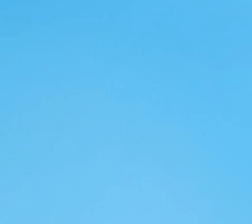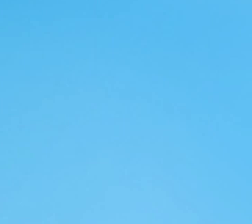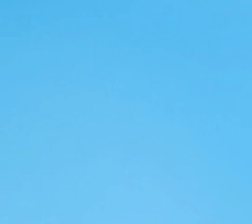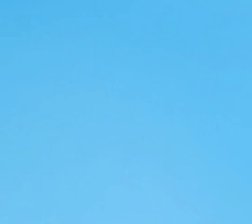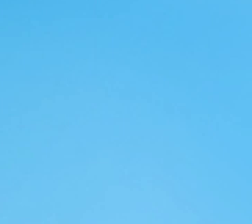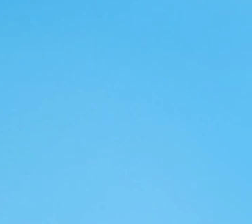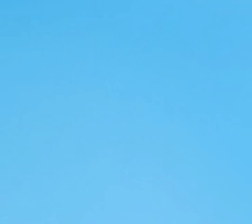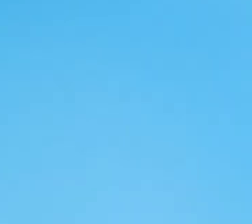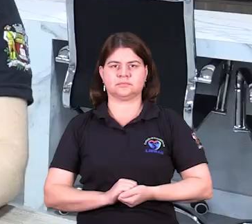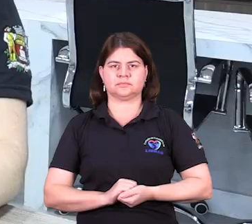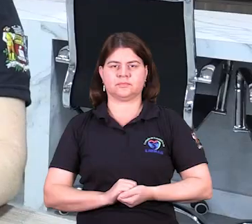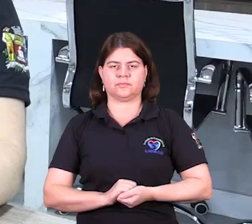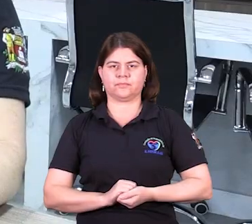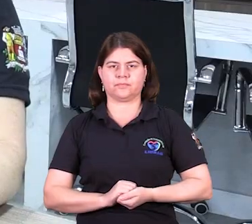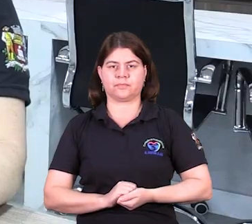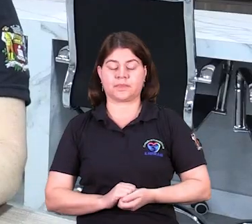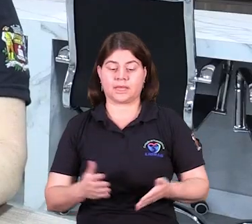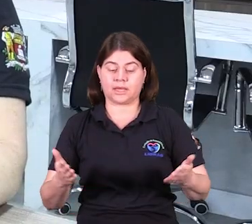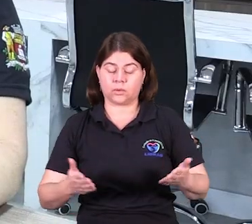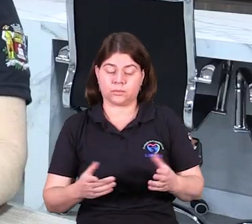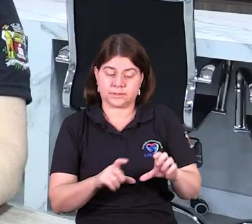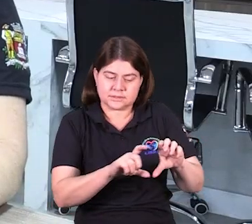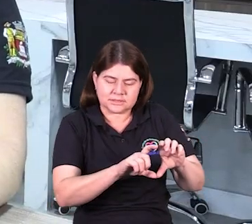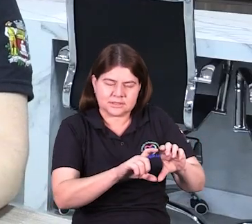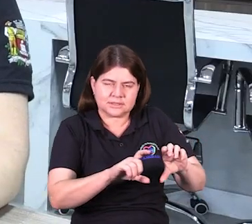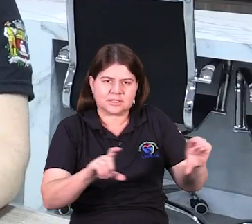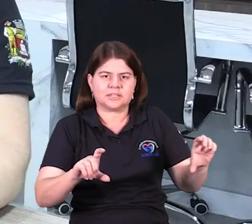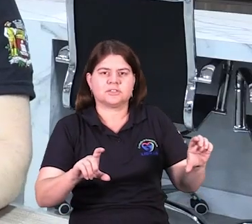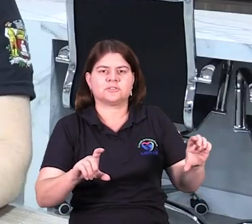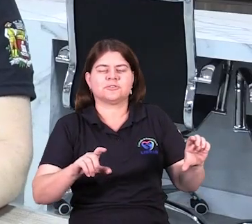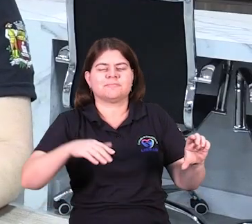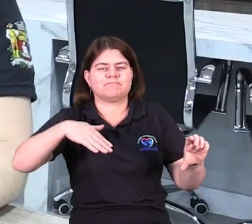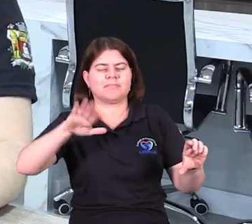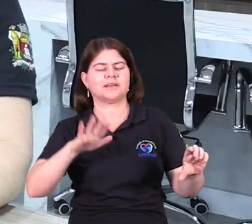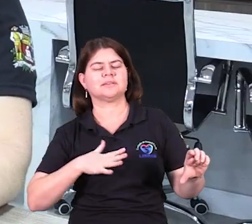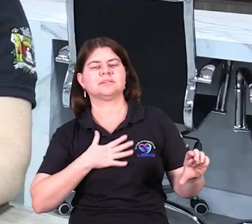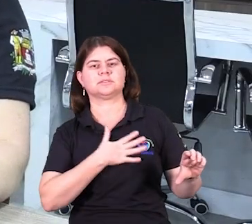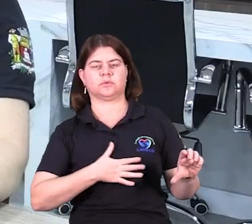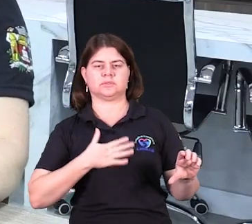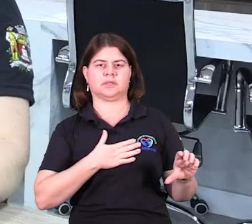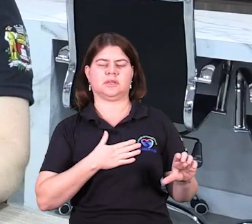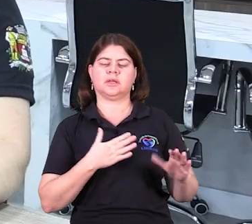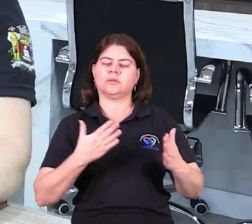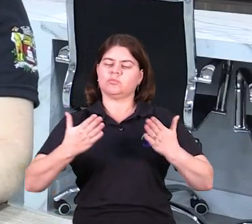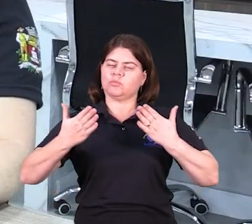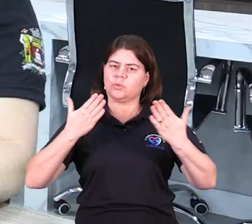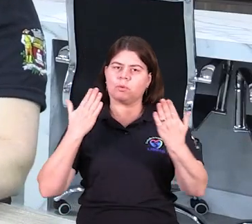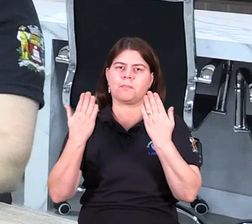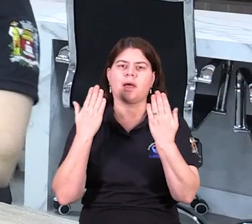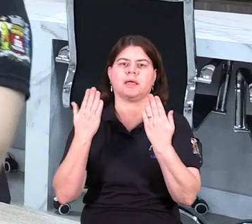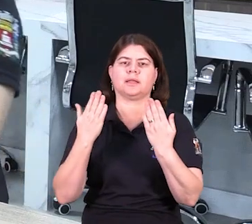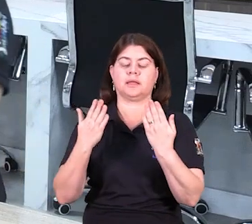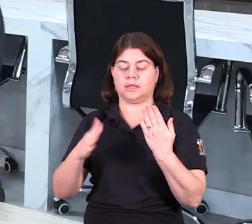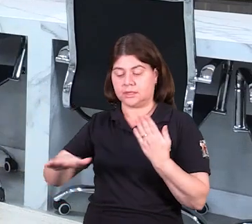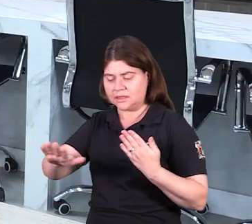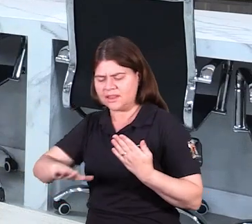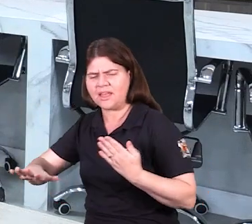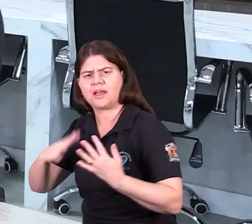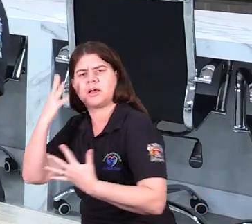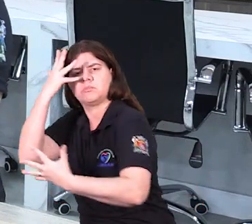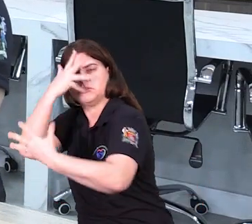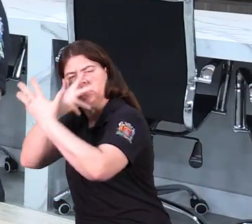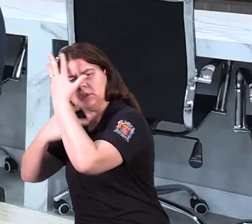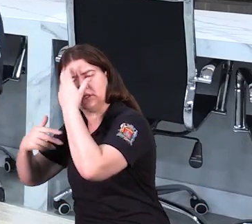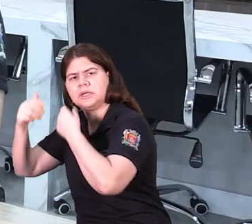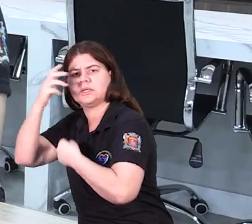mais amores. Essa talvez foi o trecho que mais me chamou a atenção. Ele faz uma comparação do que a terra mais